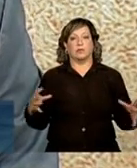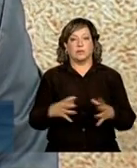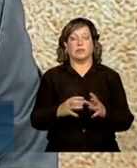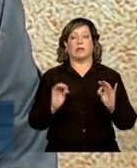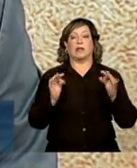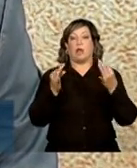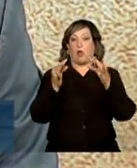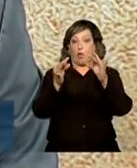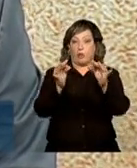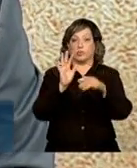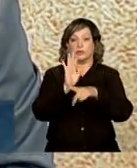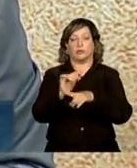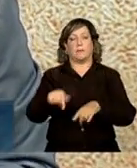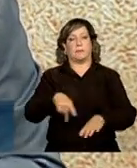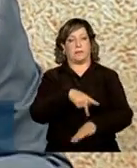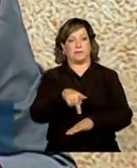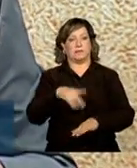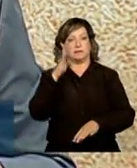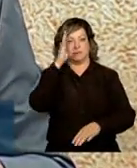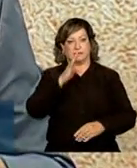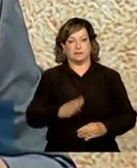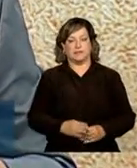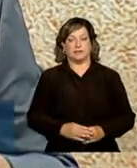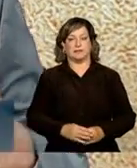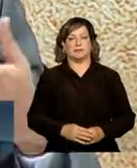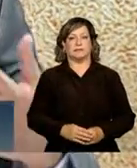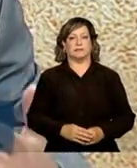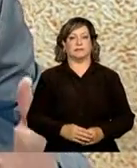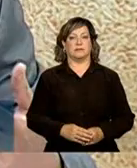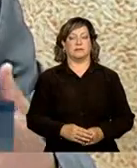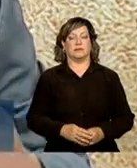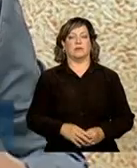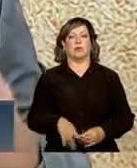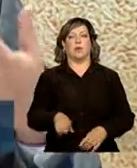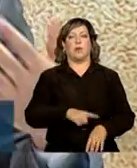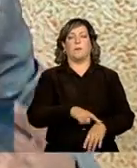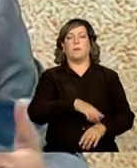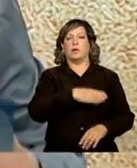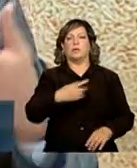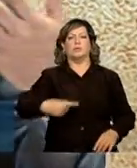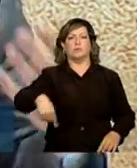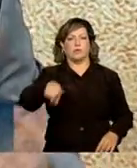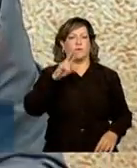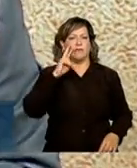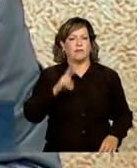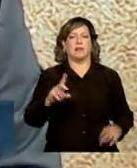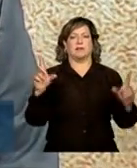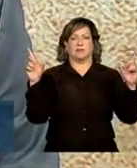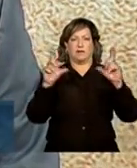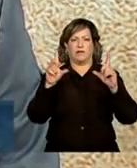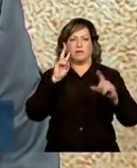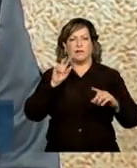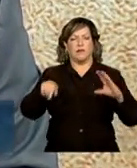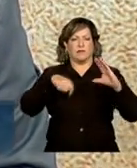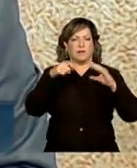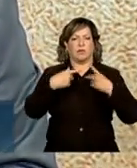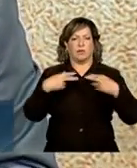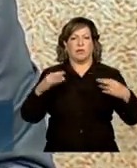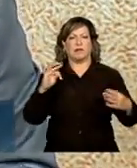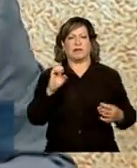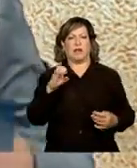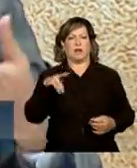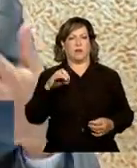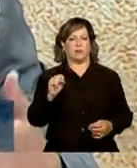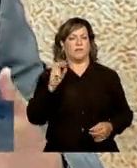tecnológica pro nosso país eh durante o período todo vocês acompanharam a imprensa acompanhou os técnicos acompanharam